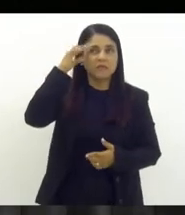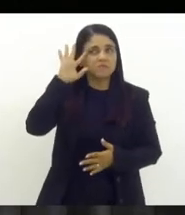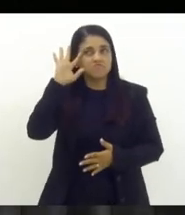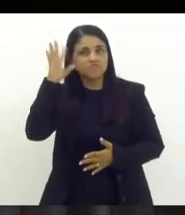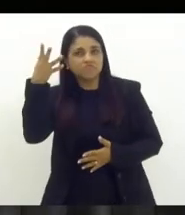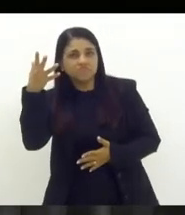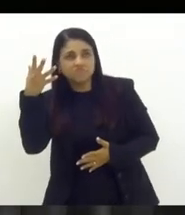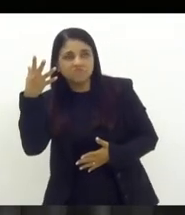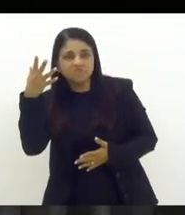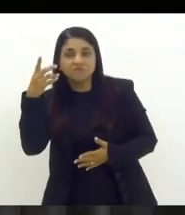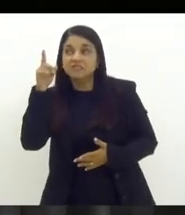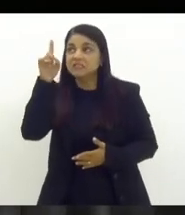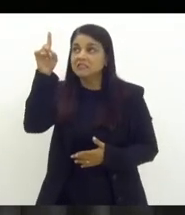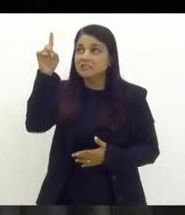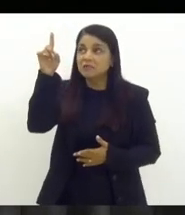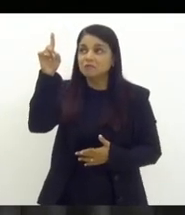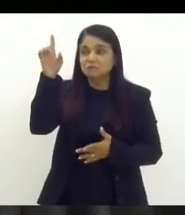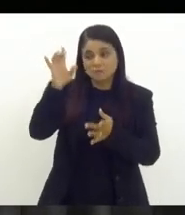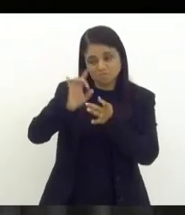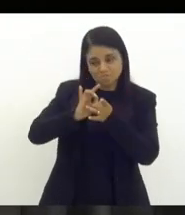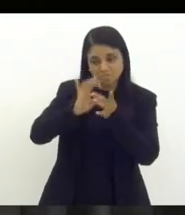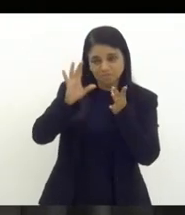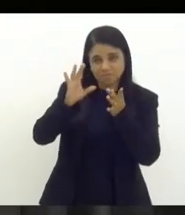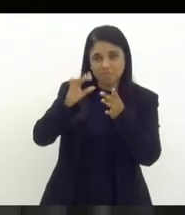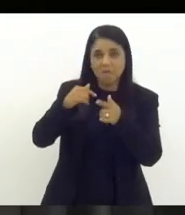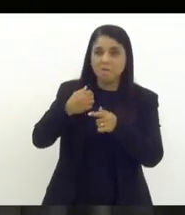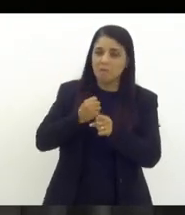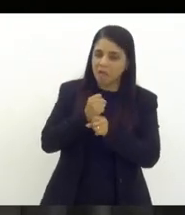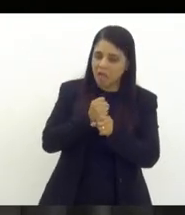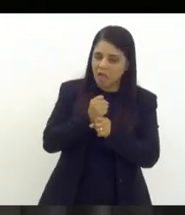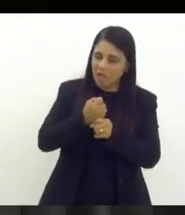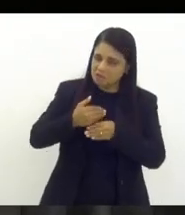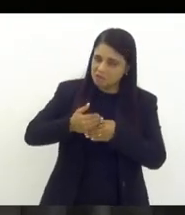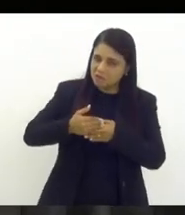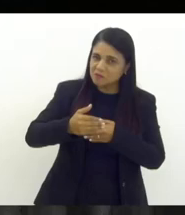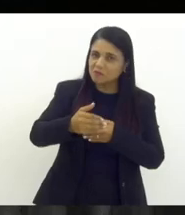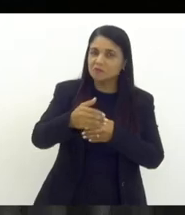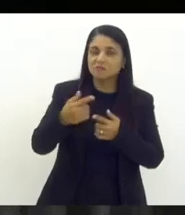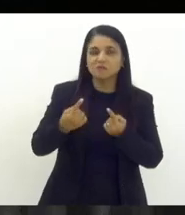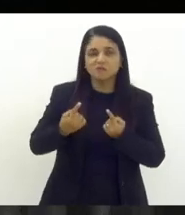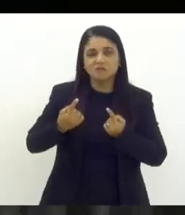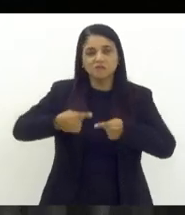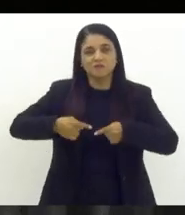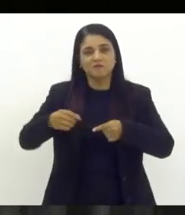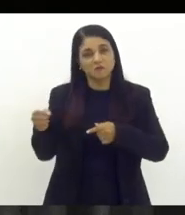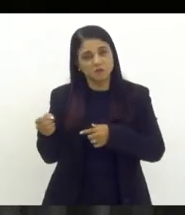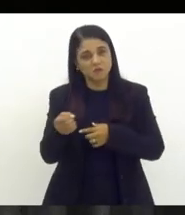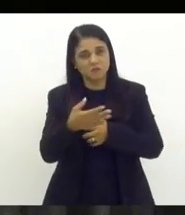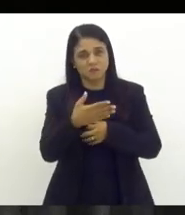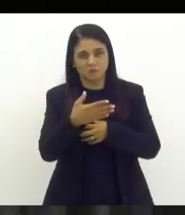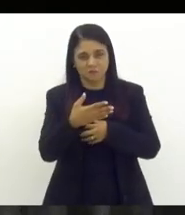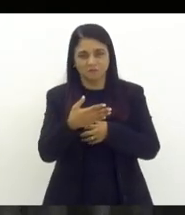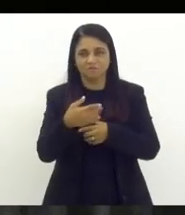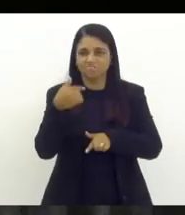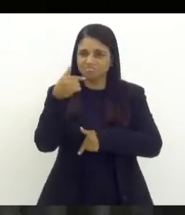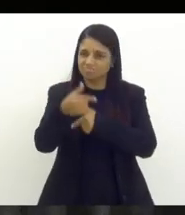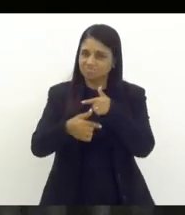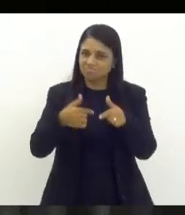e se Deus me permitir serão mais alguns bons anos pela frente de novos desafios